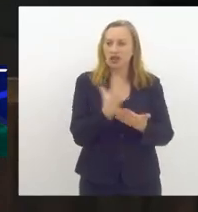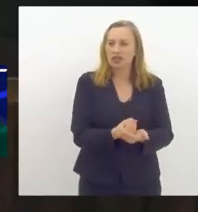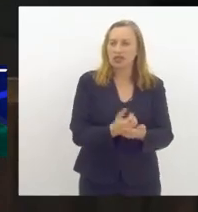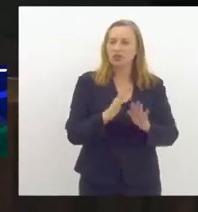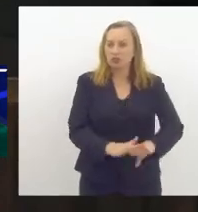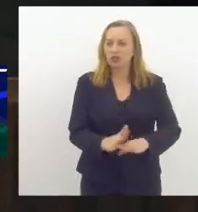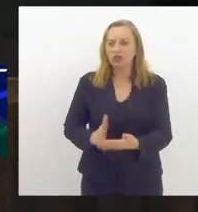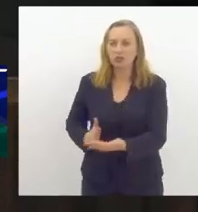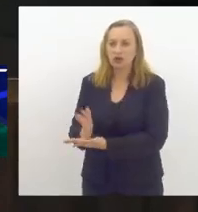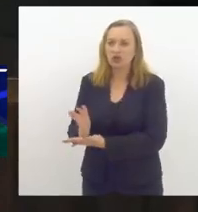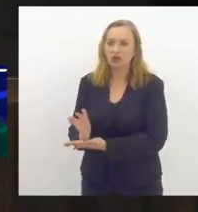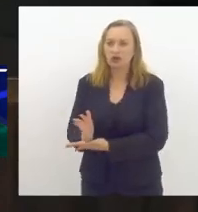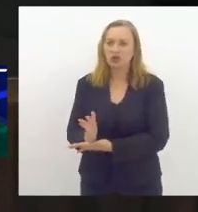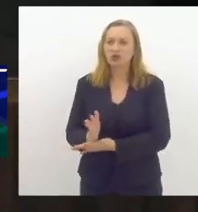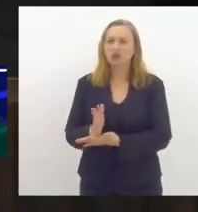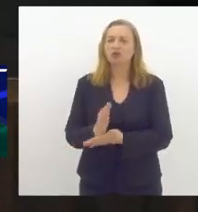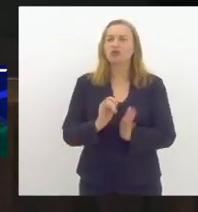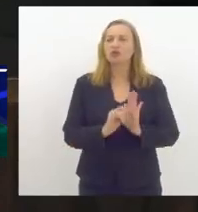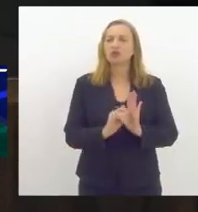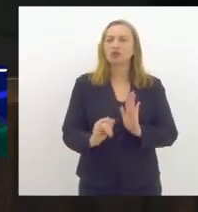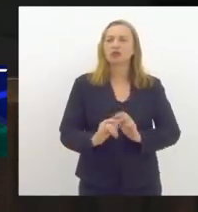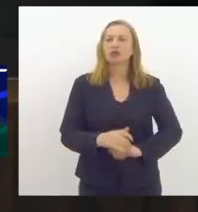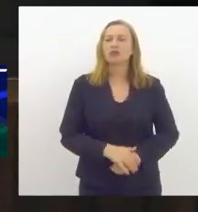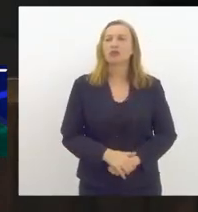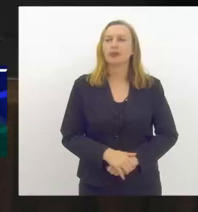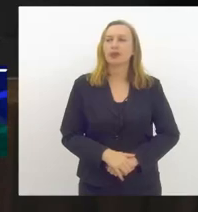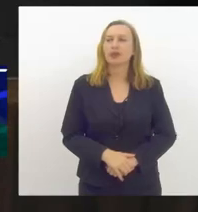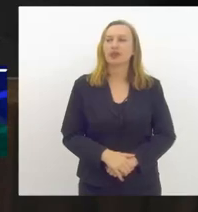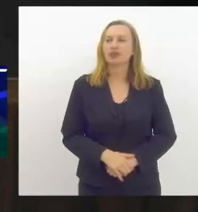aprovam a permanência como estão aprovado vai autógrafo